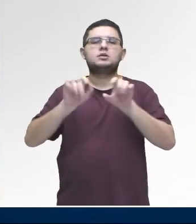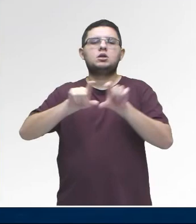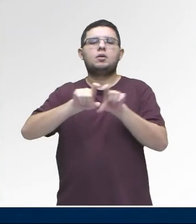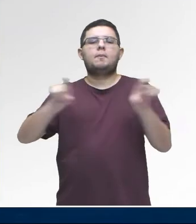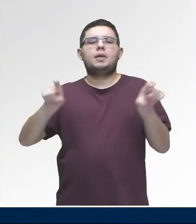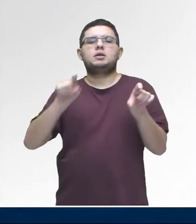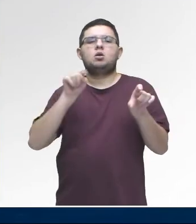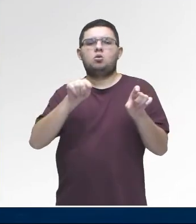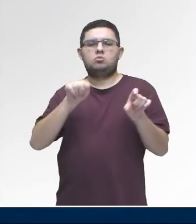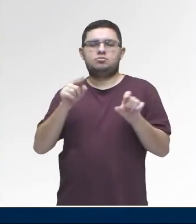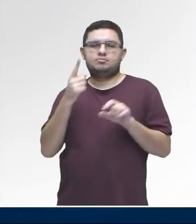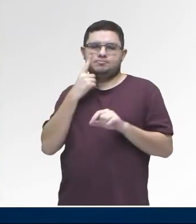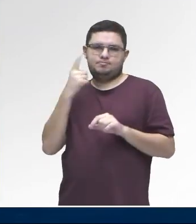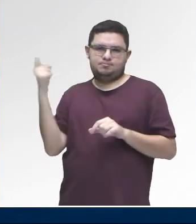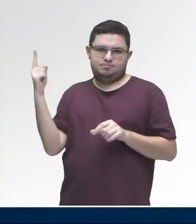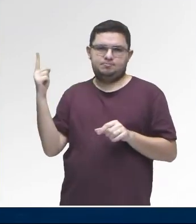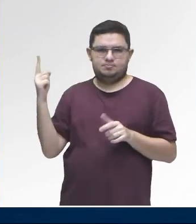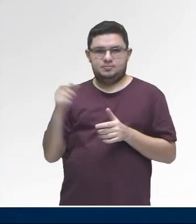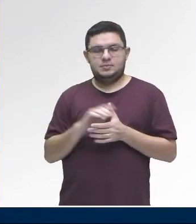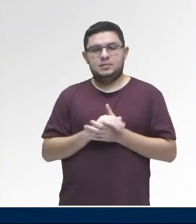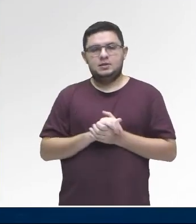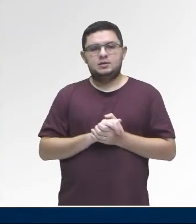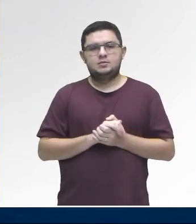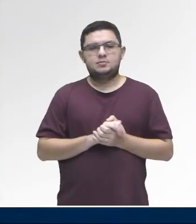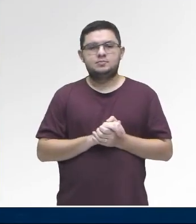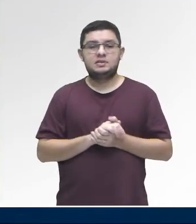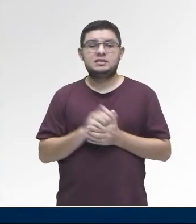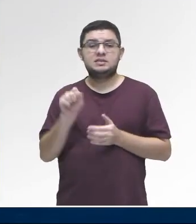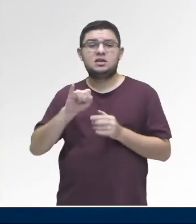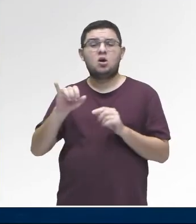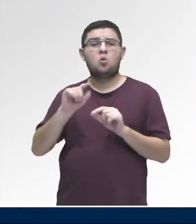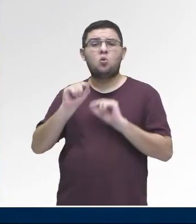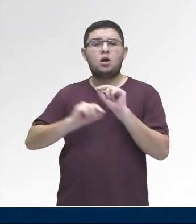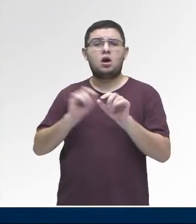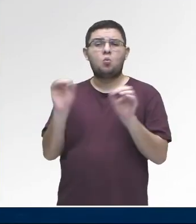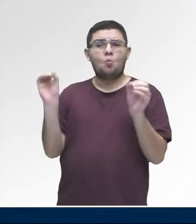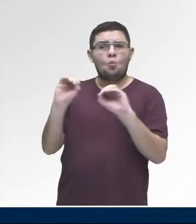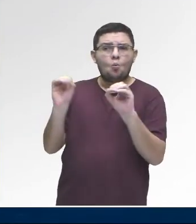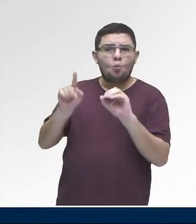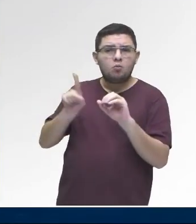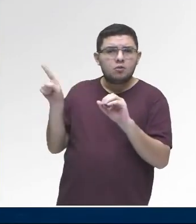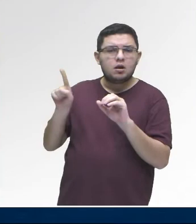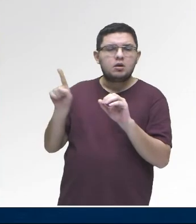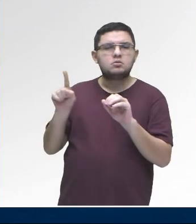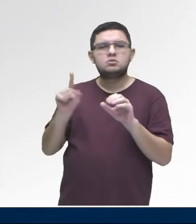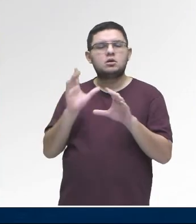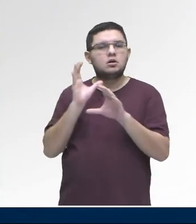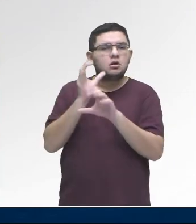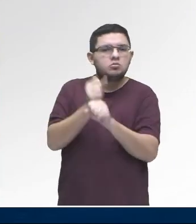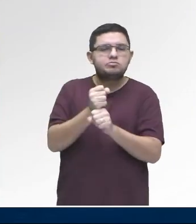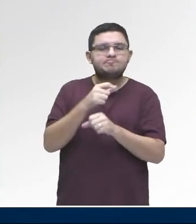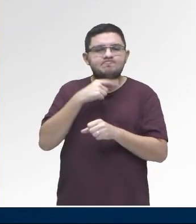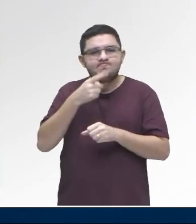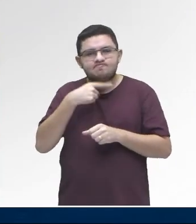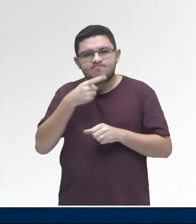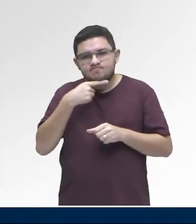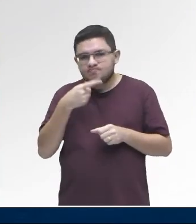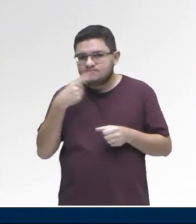constante de ionização, é impossível calcular,